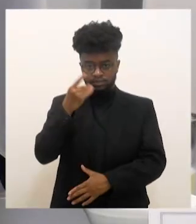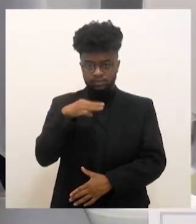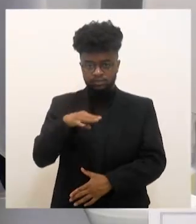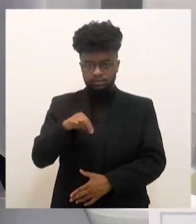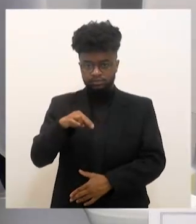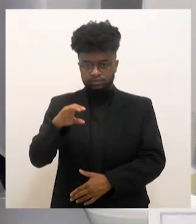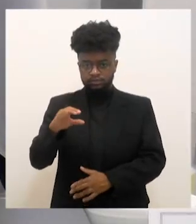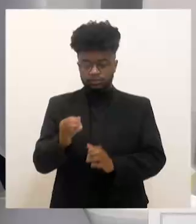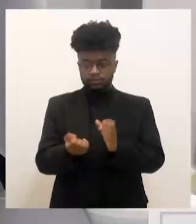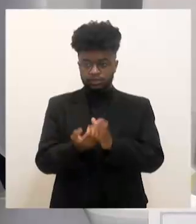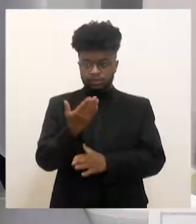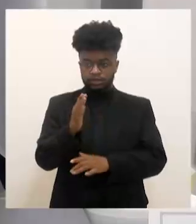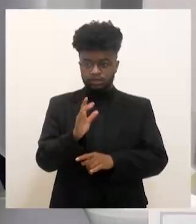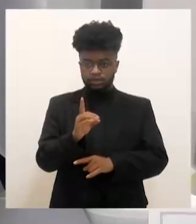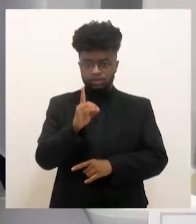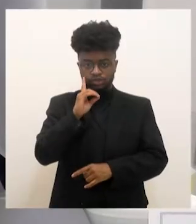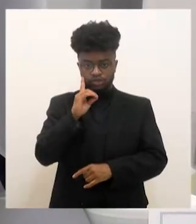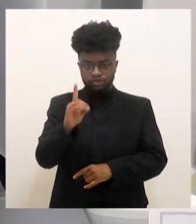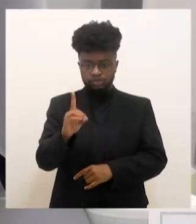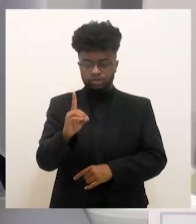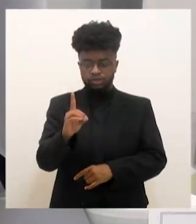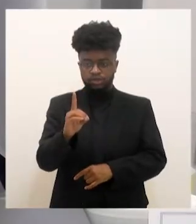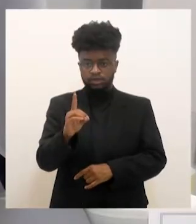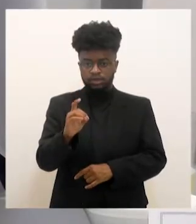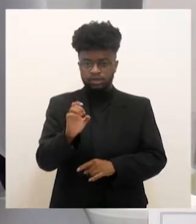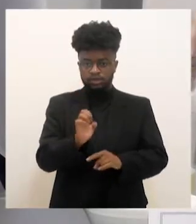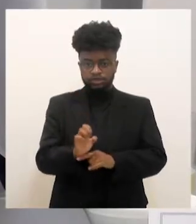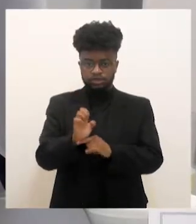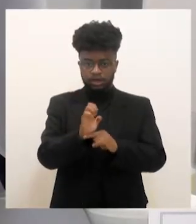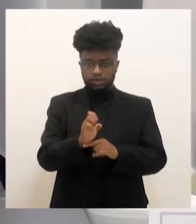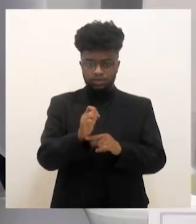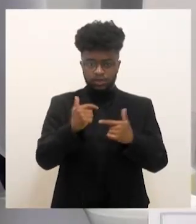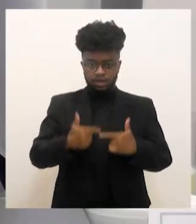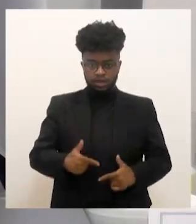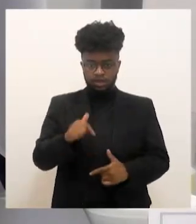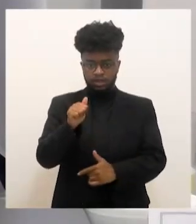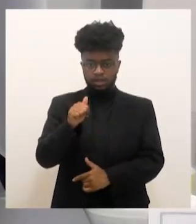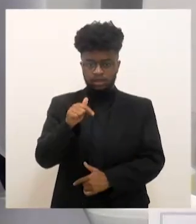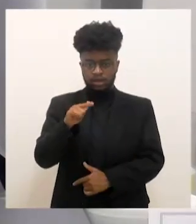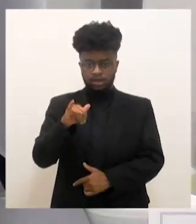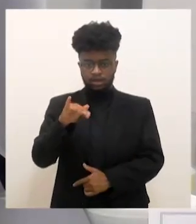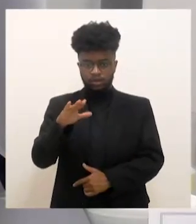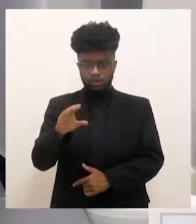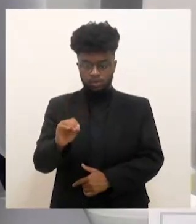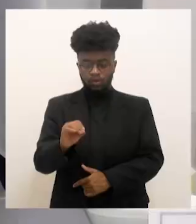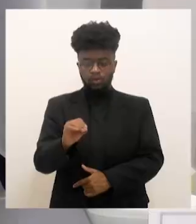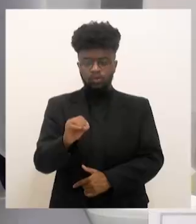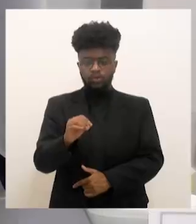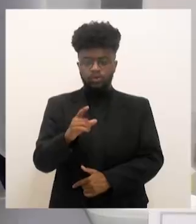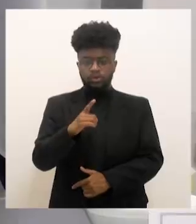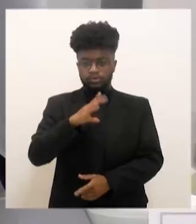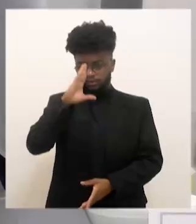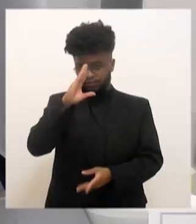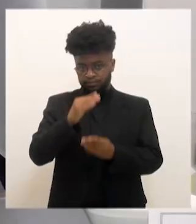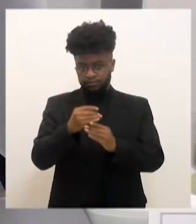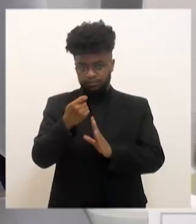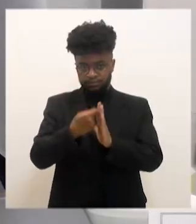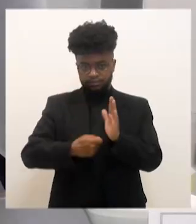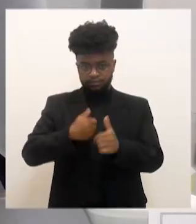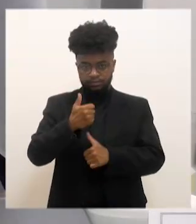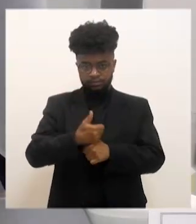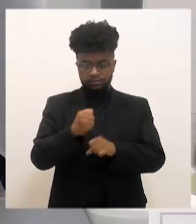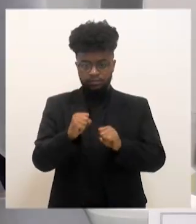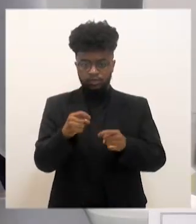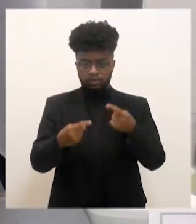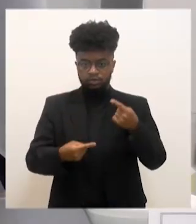o Dia do Estado Laico. Parecer pela juridicidade com emendas, concluindo por substitutivo em discussão.